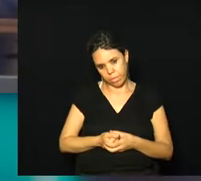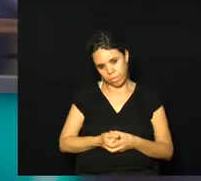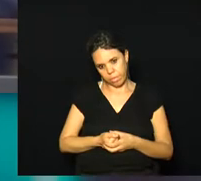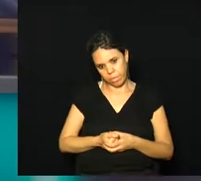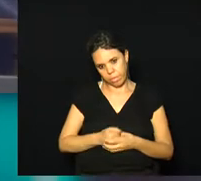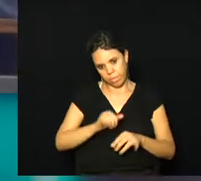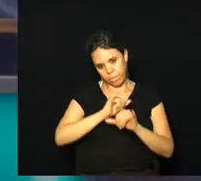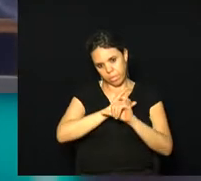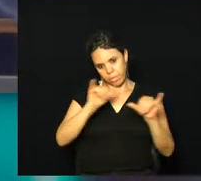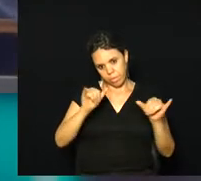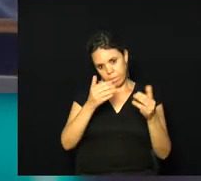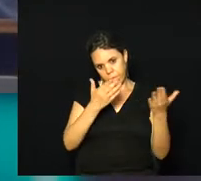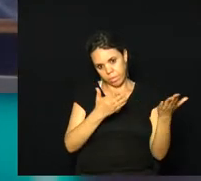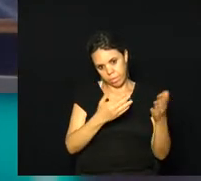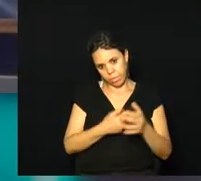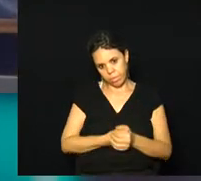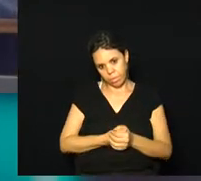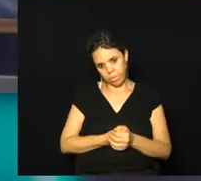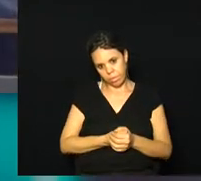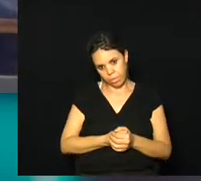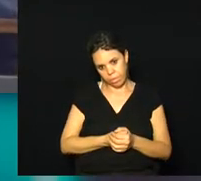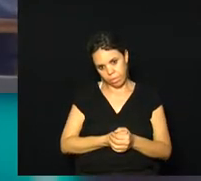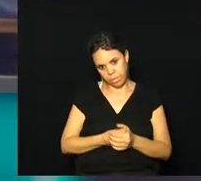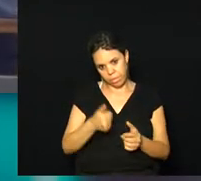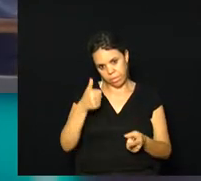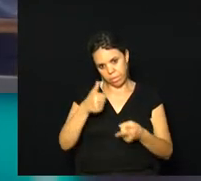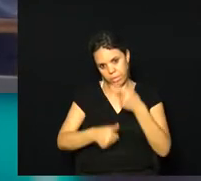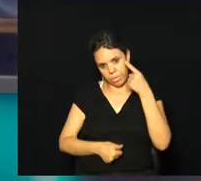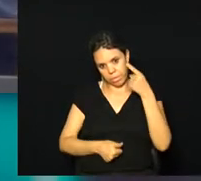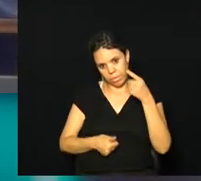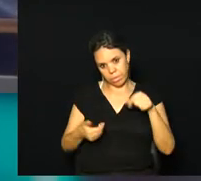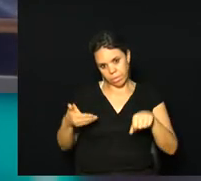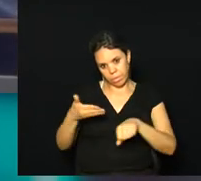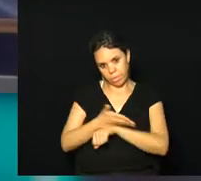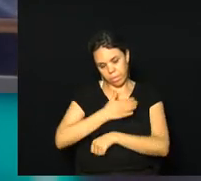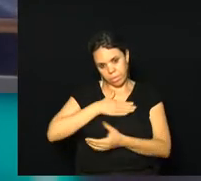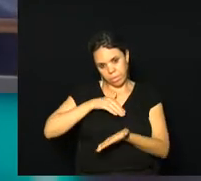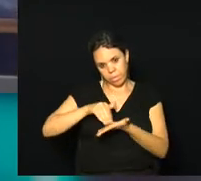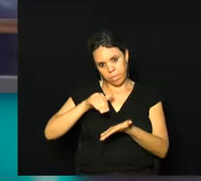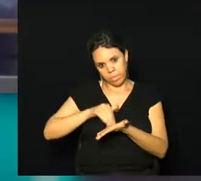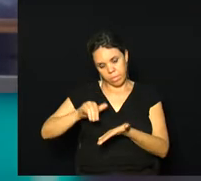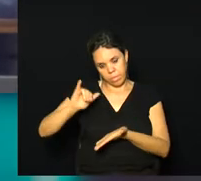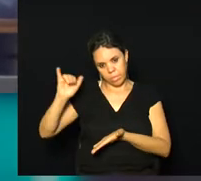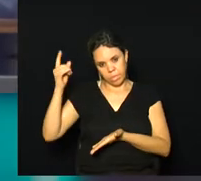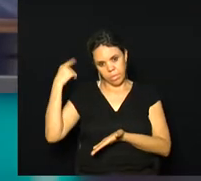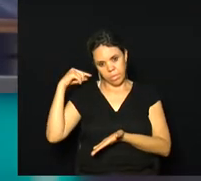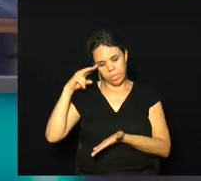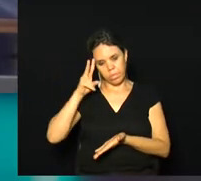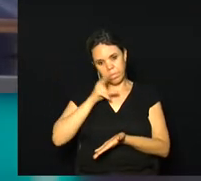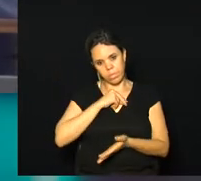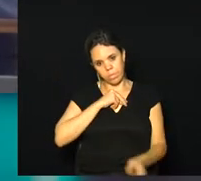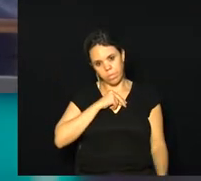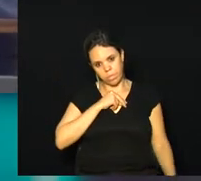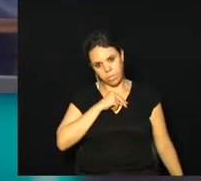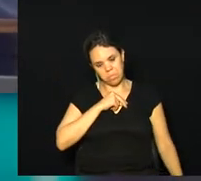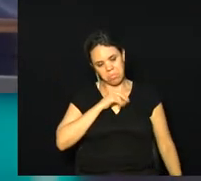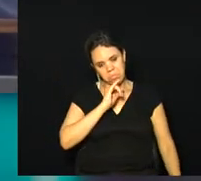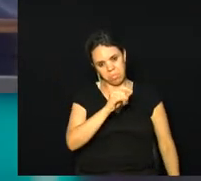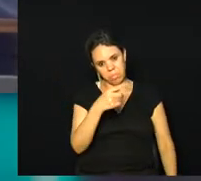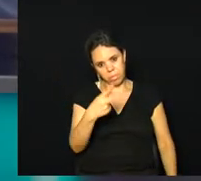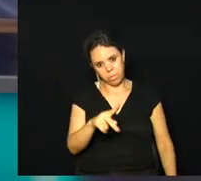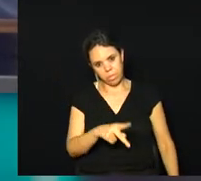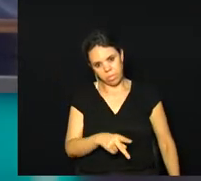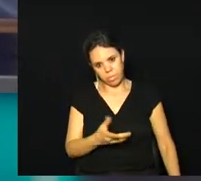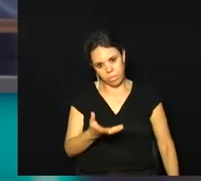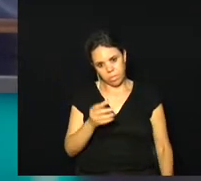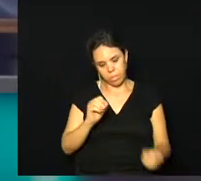dizer a você, Pierre, que a primeira vez que você me visitou no meu gabinete, eu logo, imediatamente, disse que